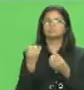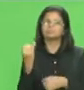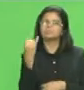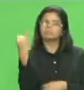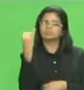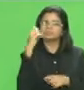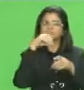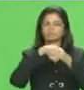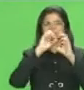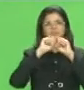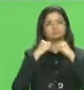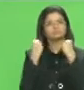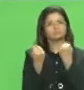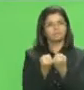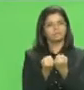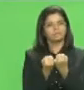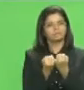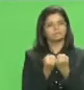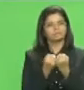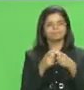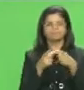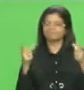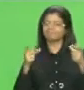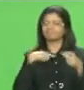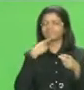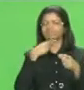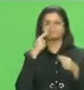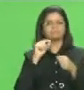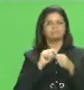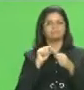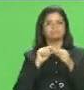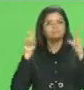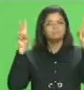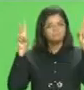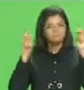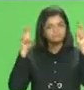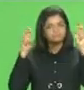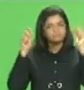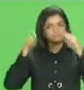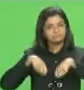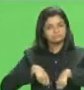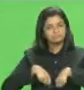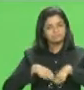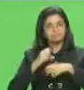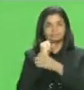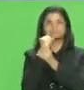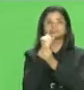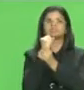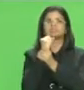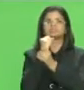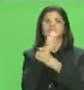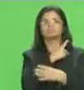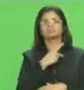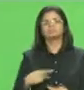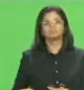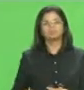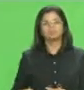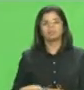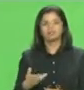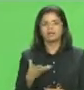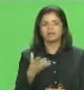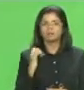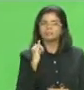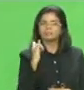sociedade, muitos não fizeram isso. E um tema que poderia ter sido abordado sobre segurança pública. E eu quero dizer para você